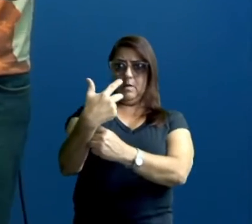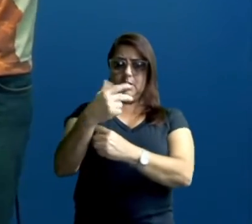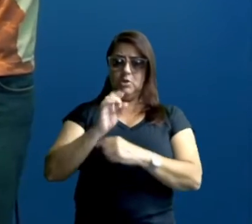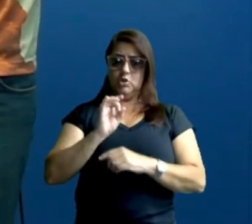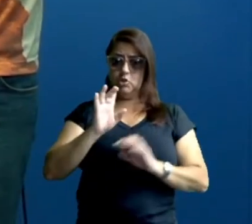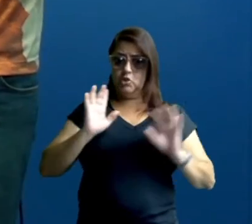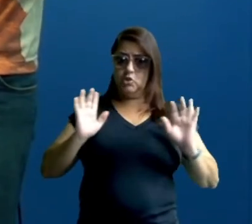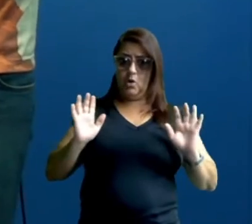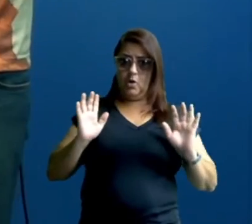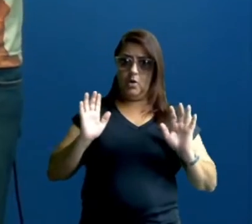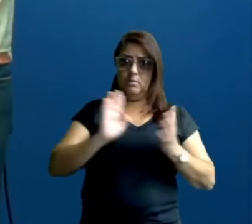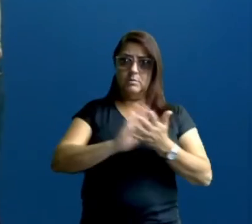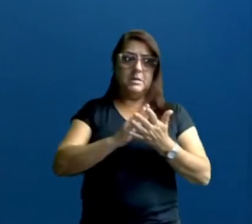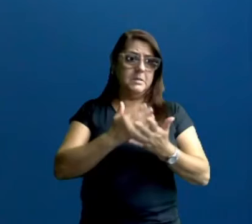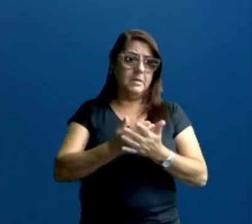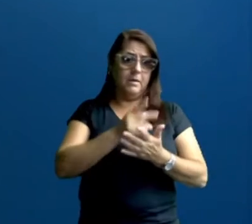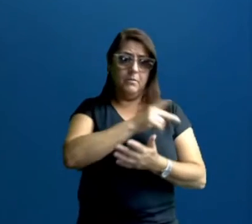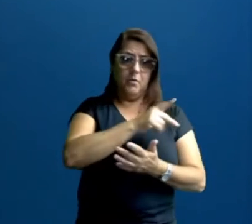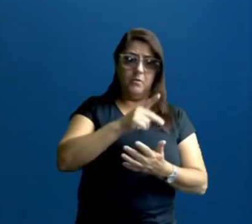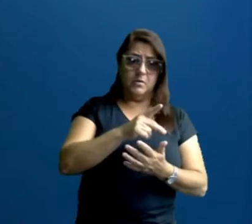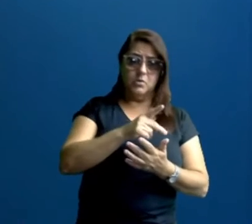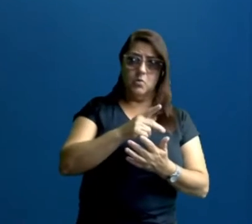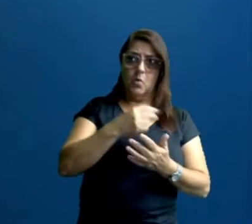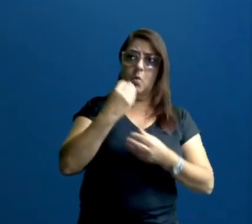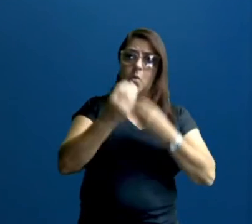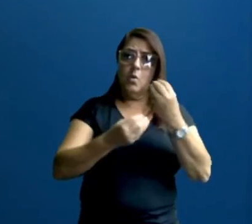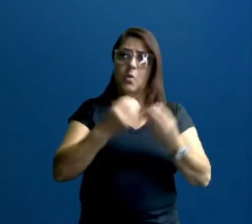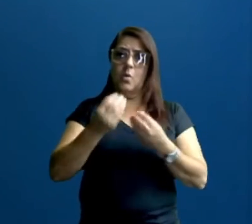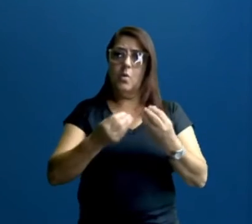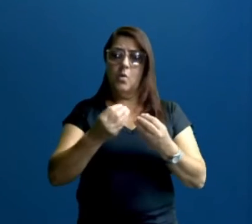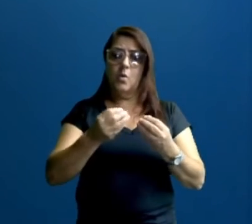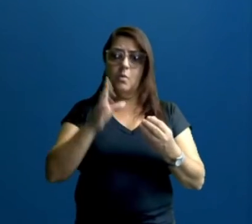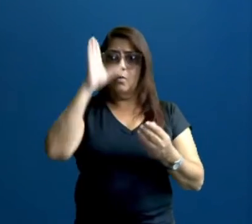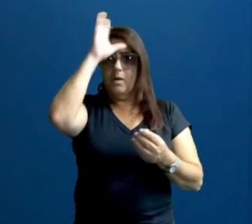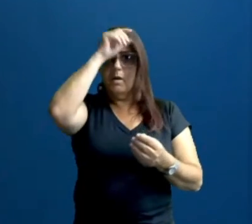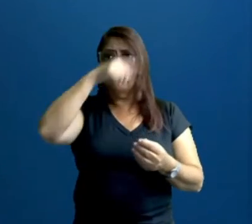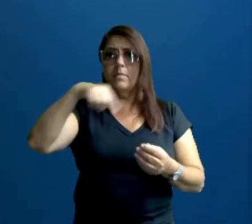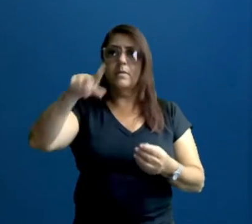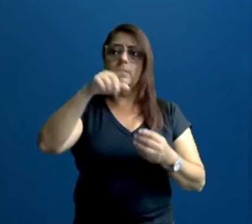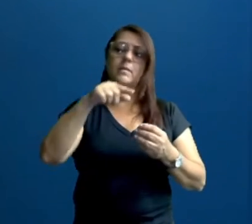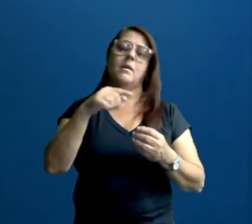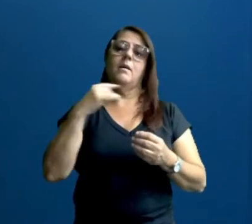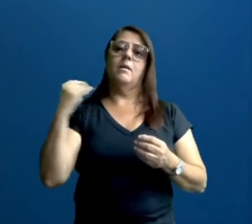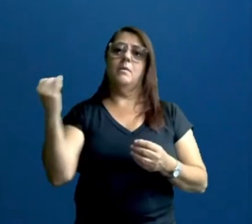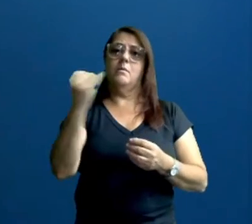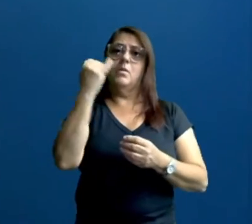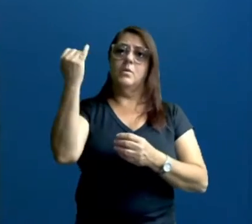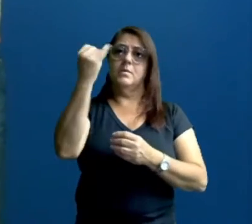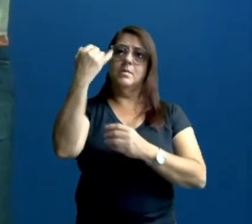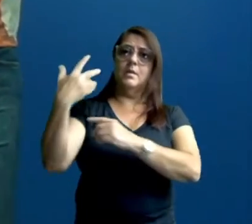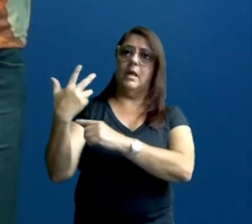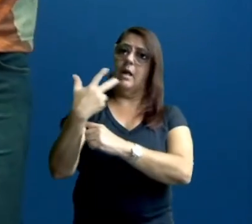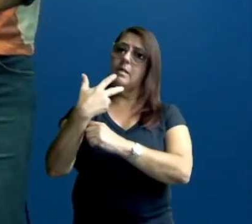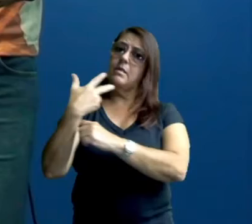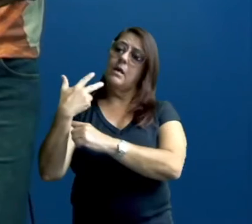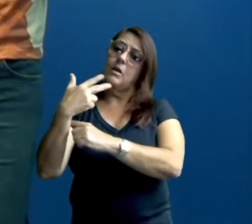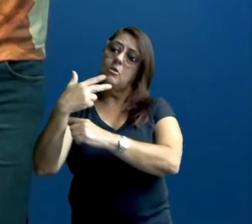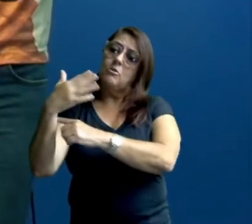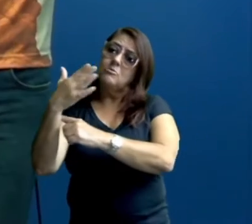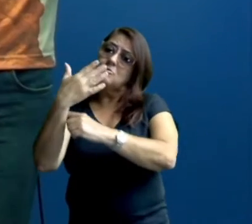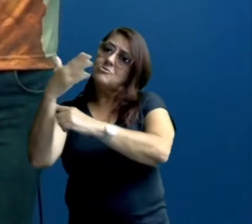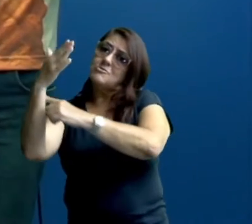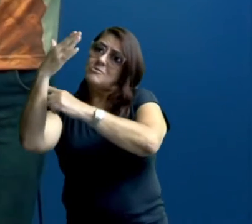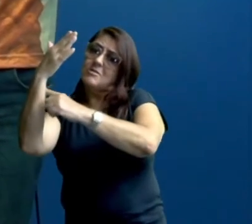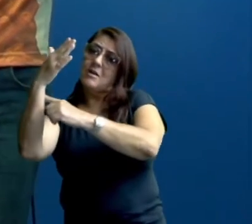aluno, né? Apesar dos instrumentos tecnológicos eles serem fundamentais, eles serem importantíssimos,